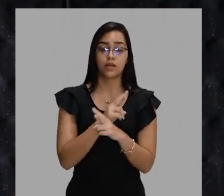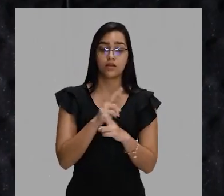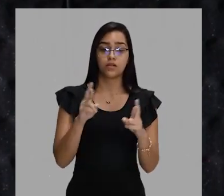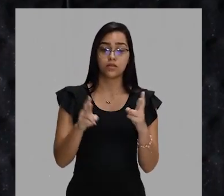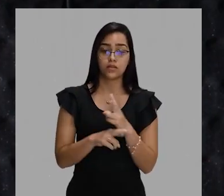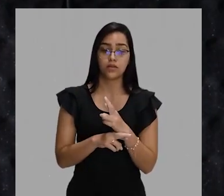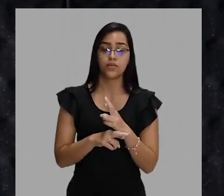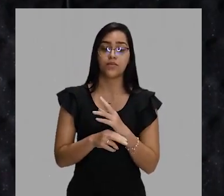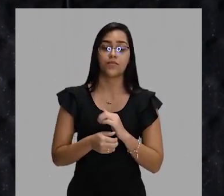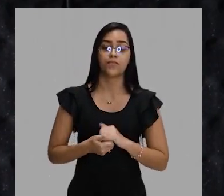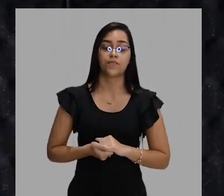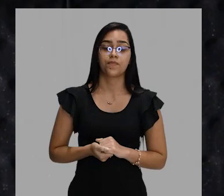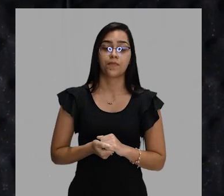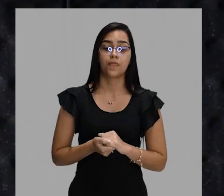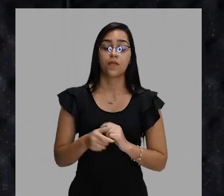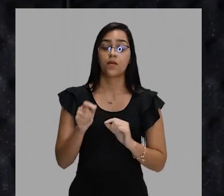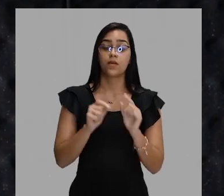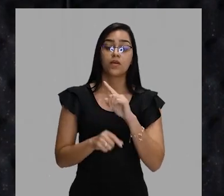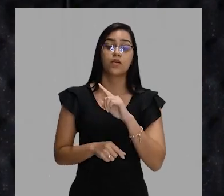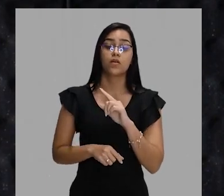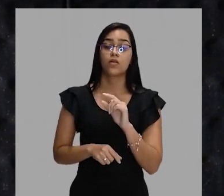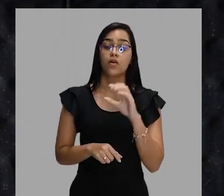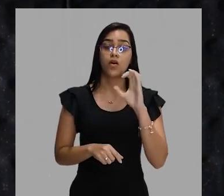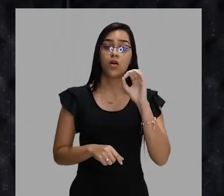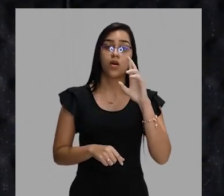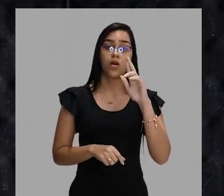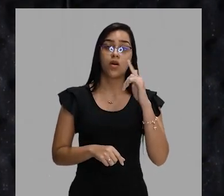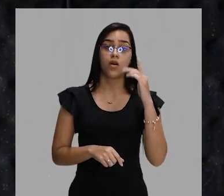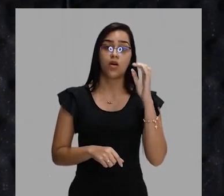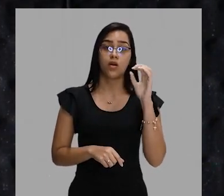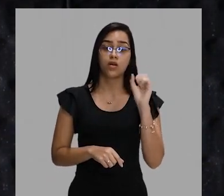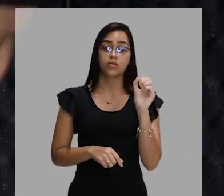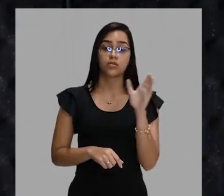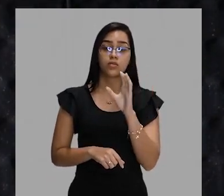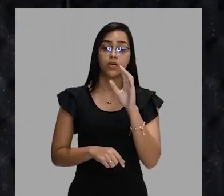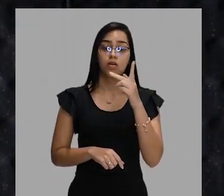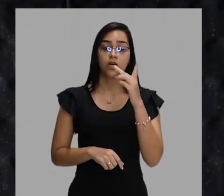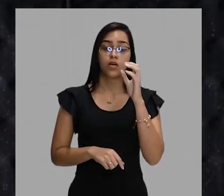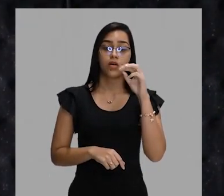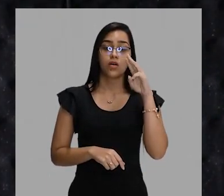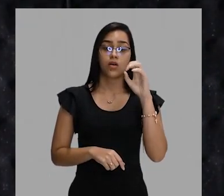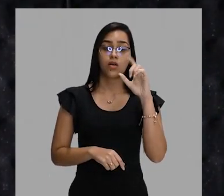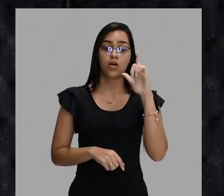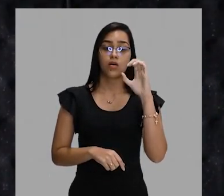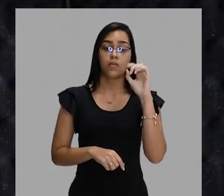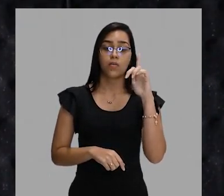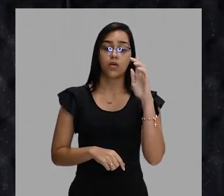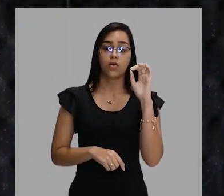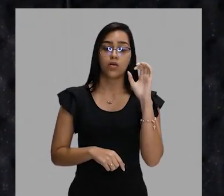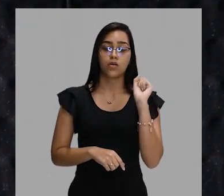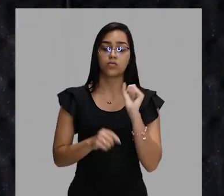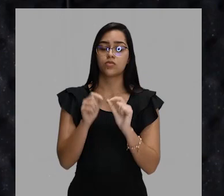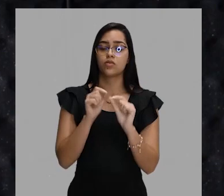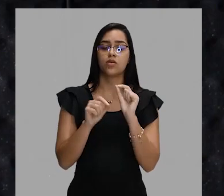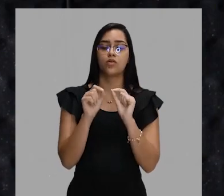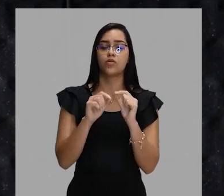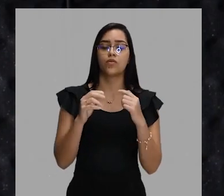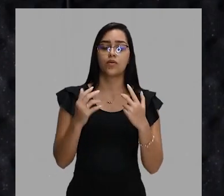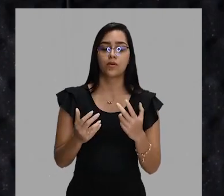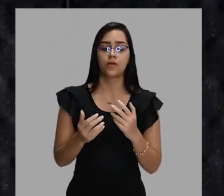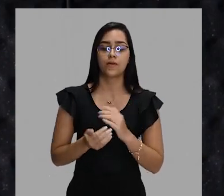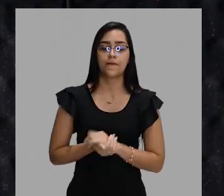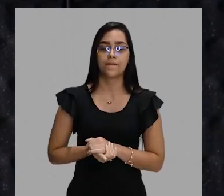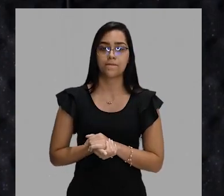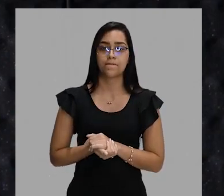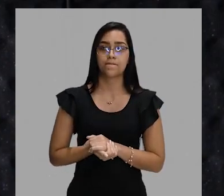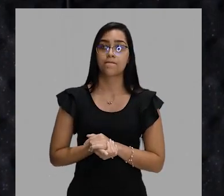em consideração são o que a gente chama de órgãos homólogos. O que seria órgão homólogo? Ora, um órgão